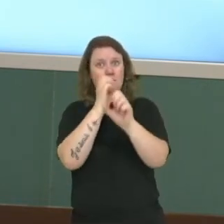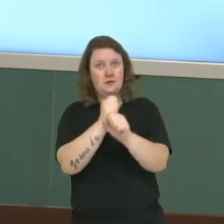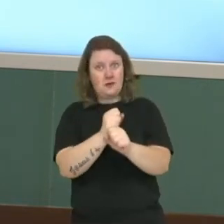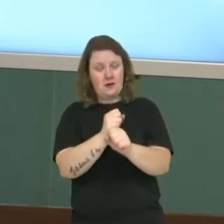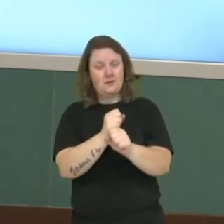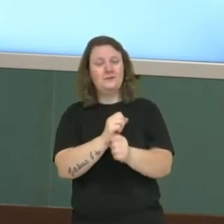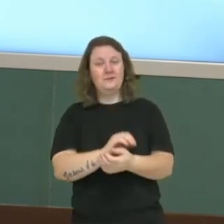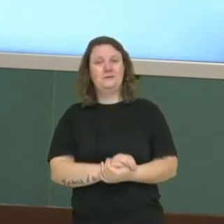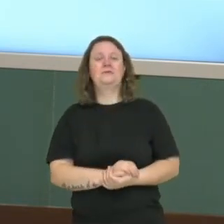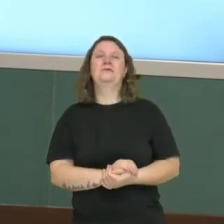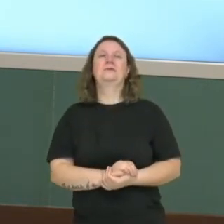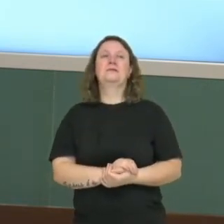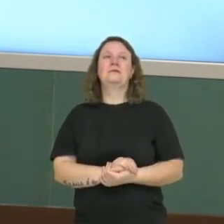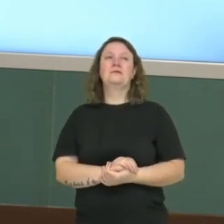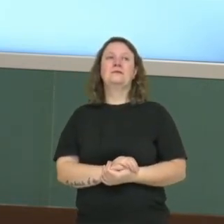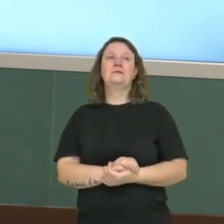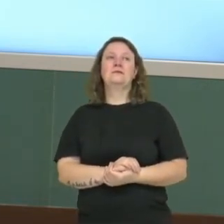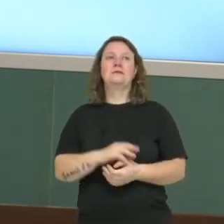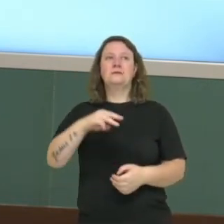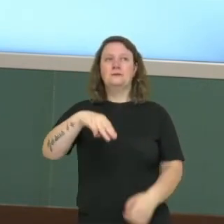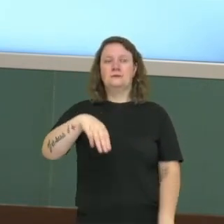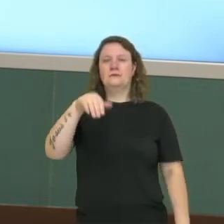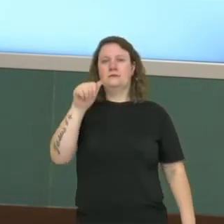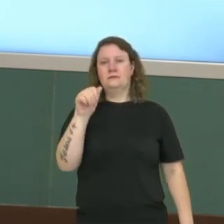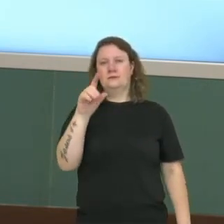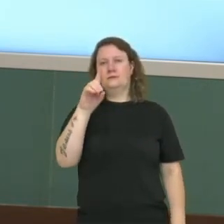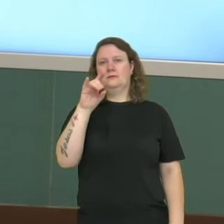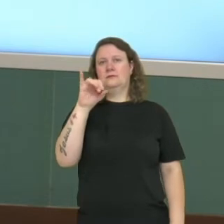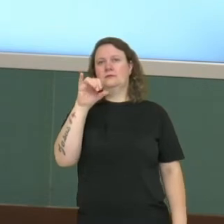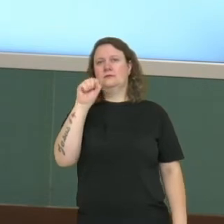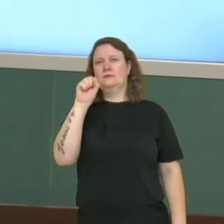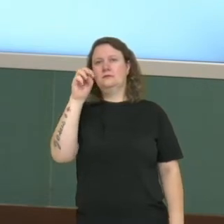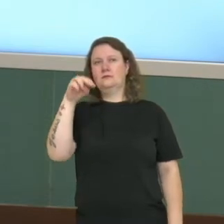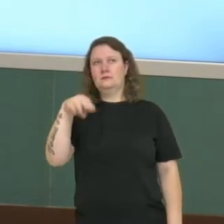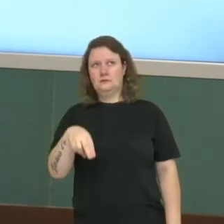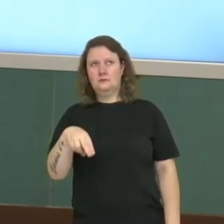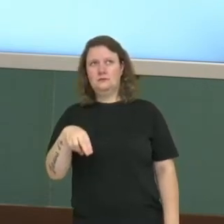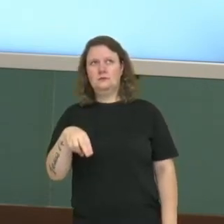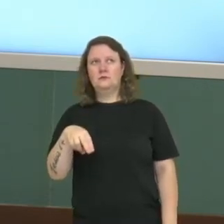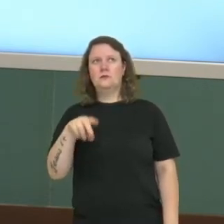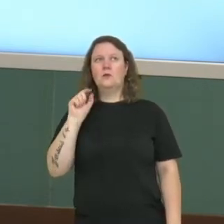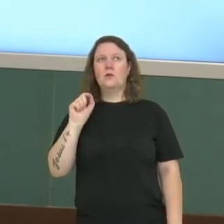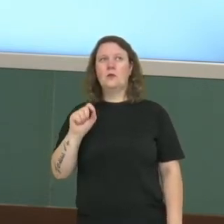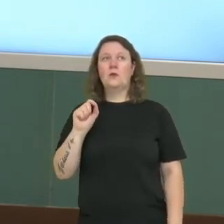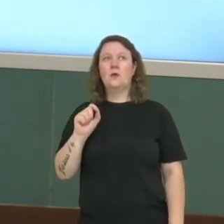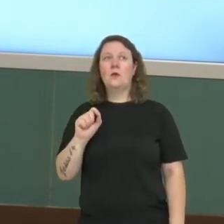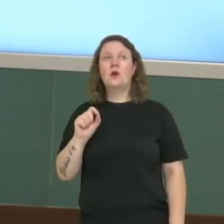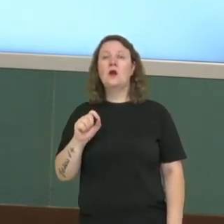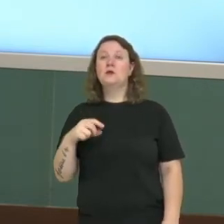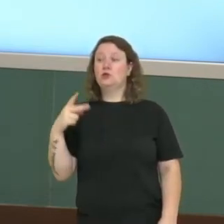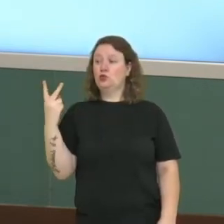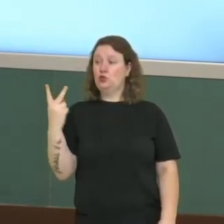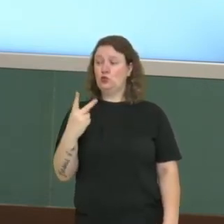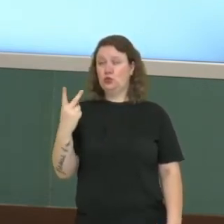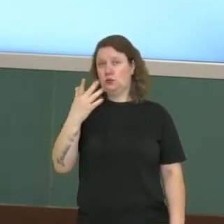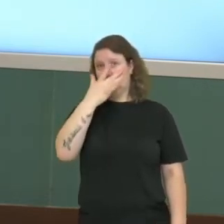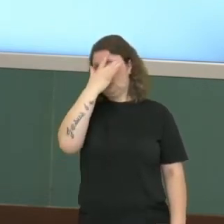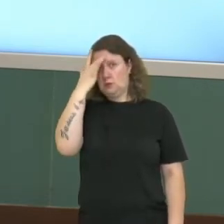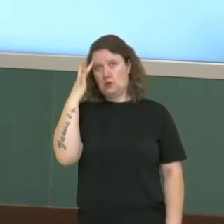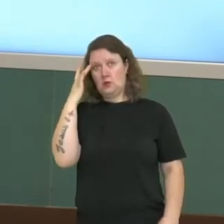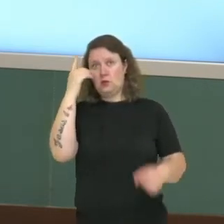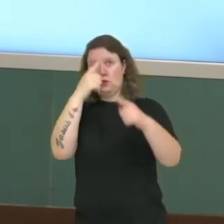né? O Madison, prova com sprints intermediários disputados em duplas. Então,